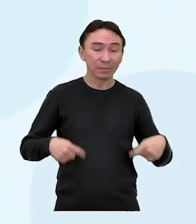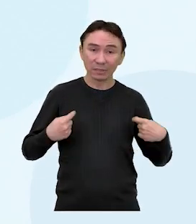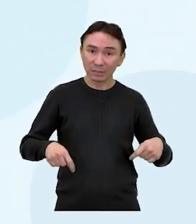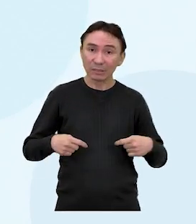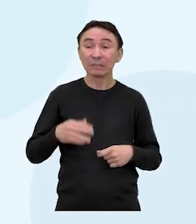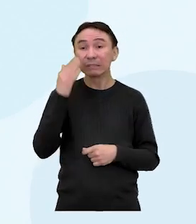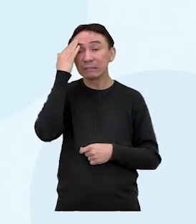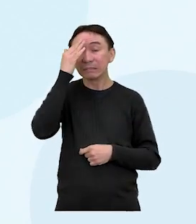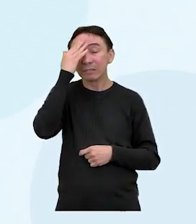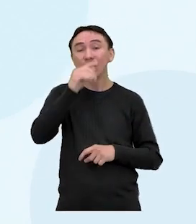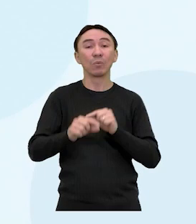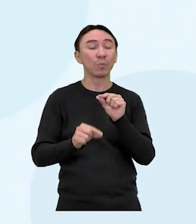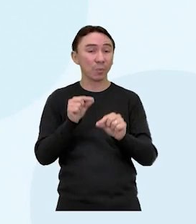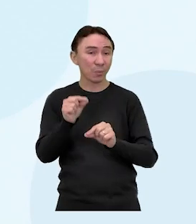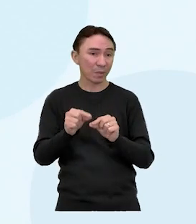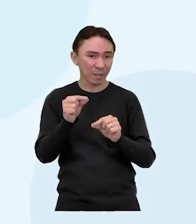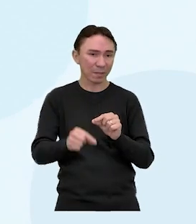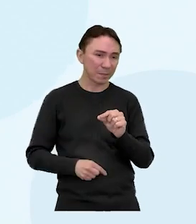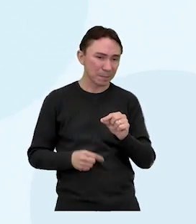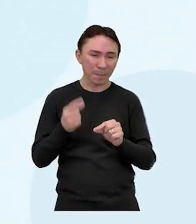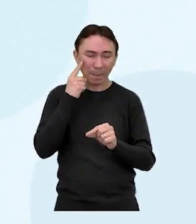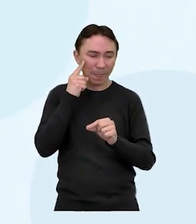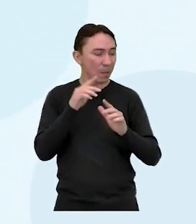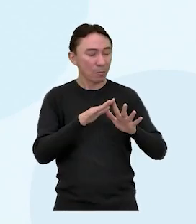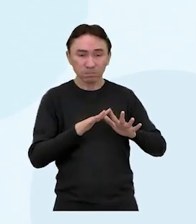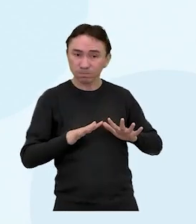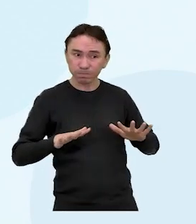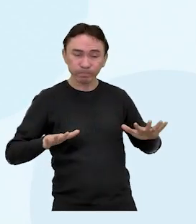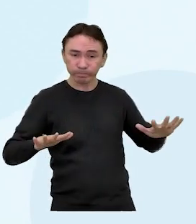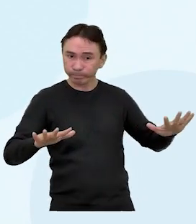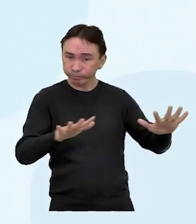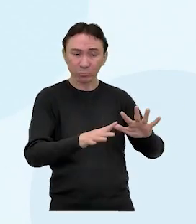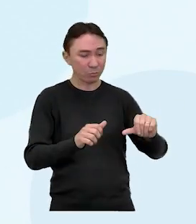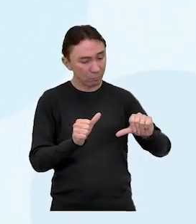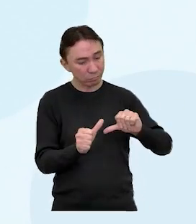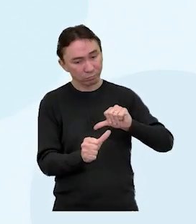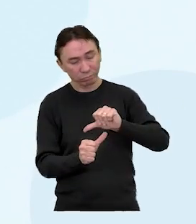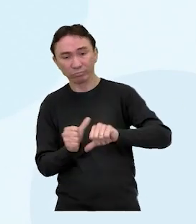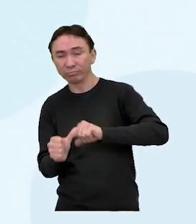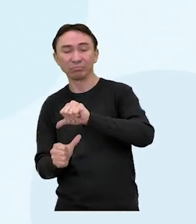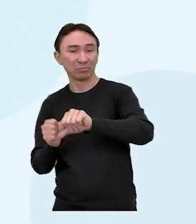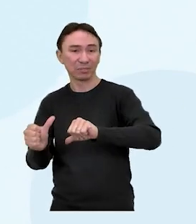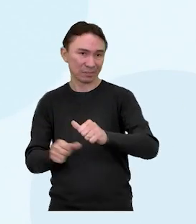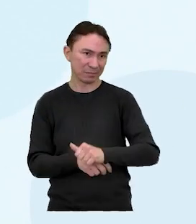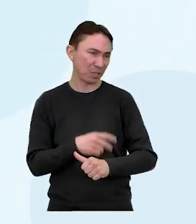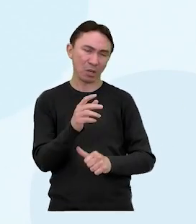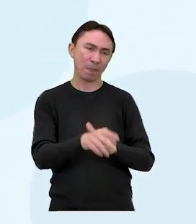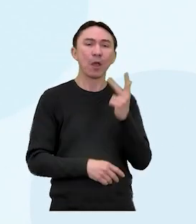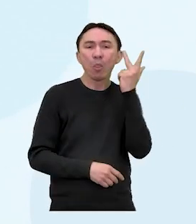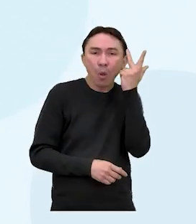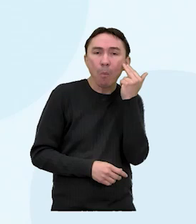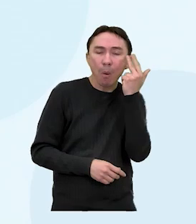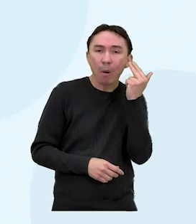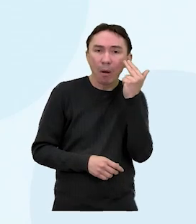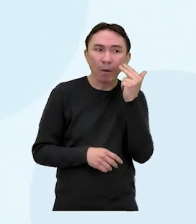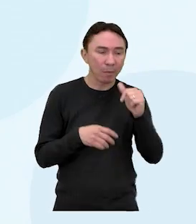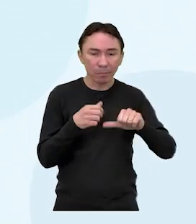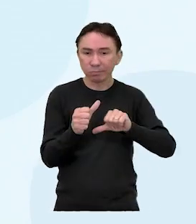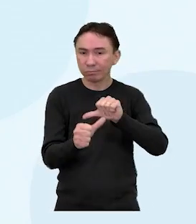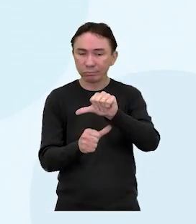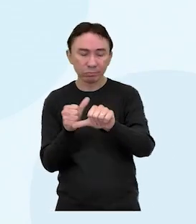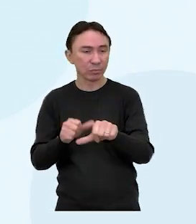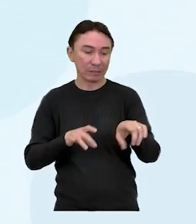evolução das transformações do espaço, que vão desde o meio natural, passando pelo meio técnico, até